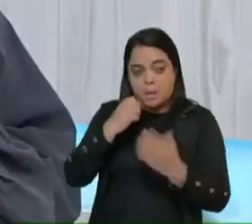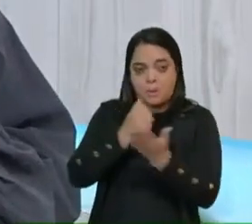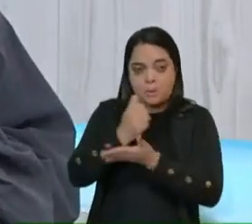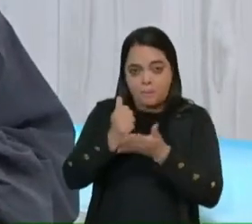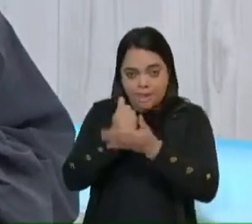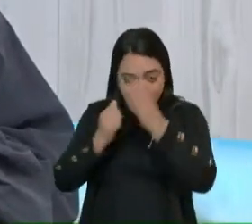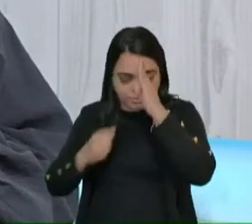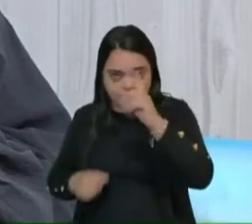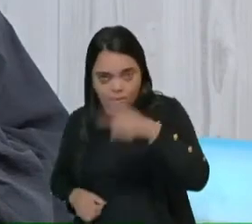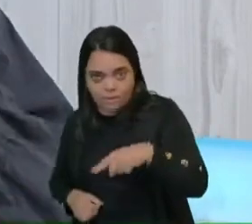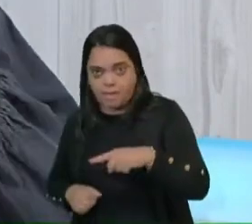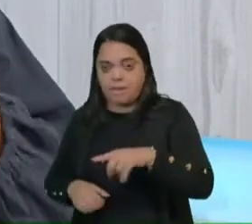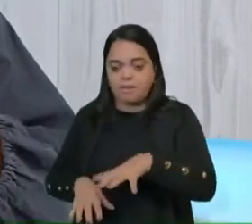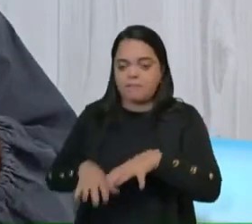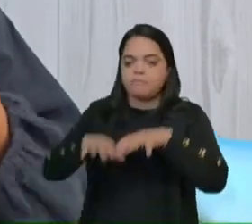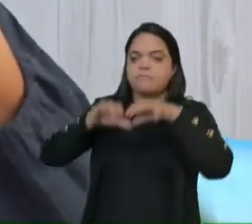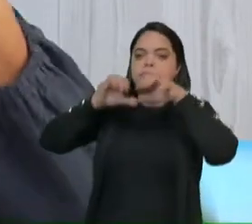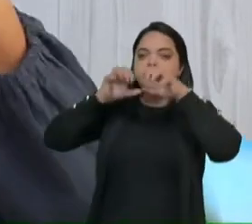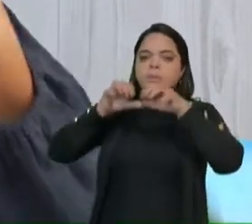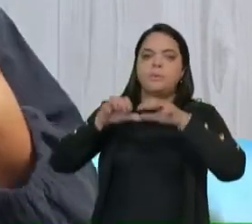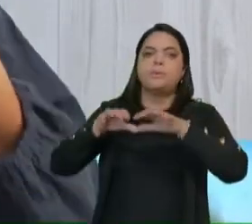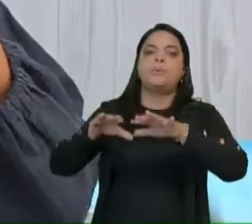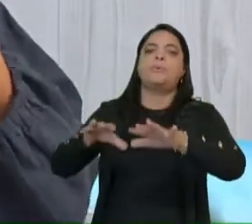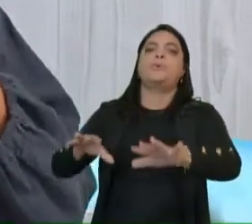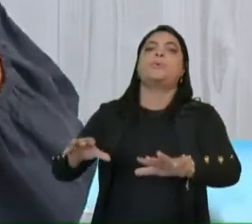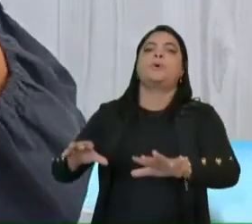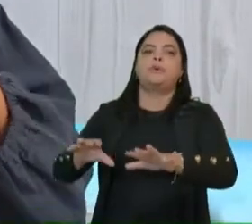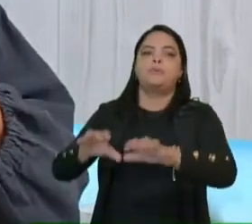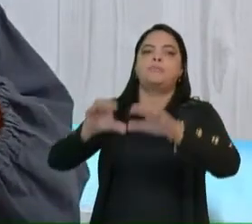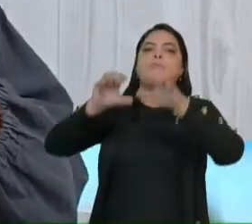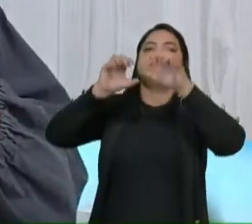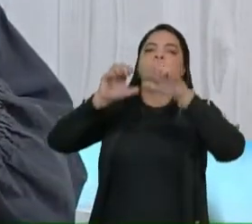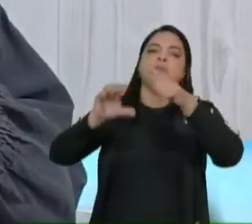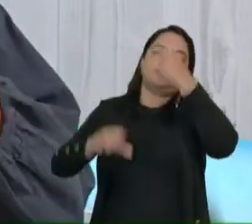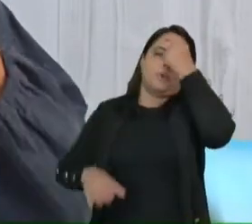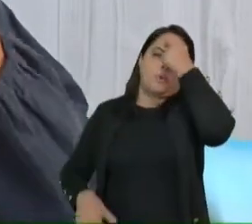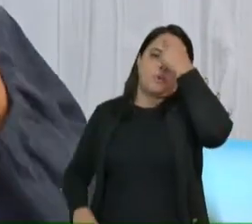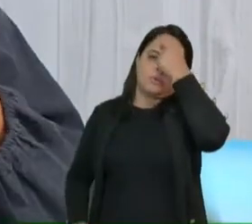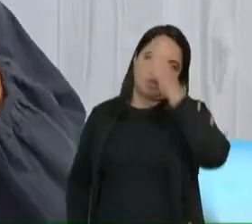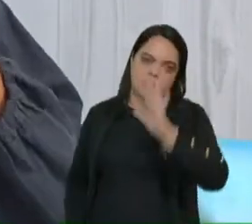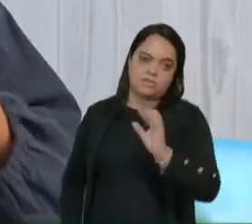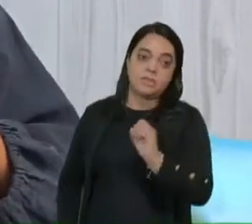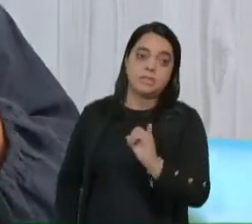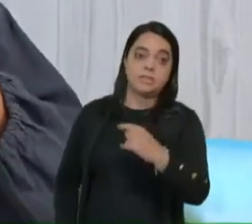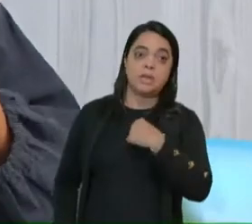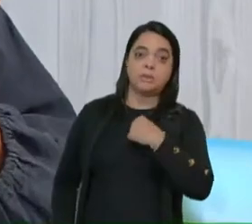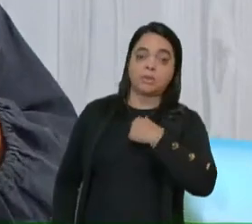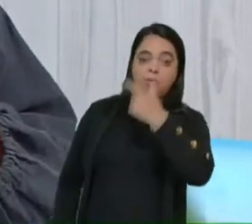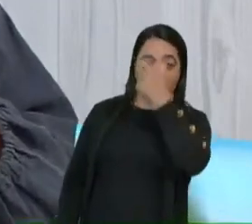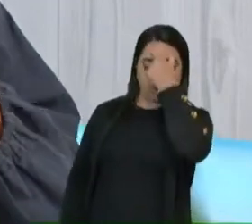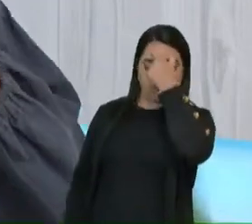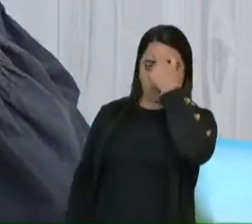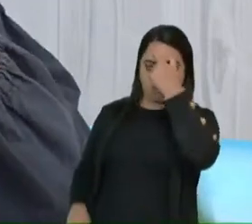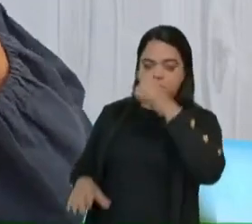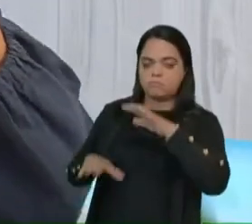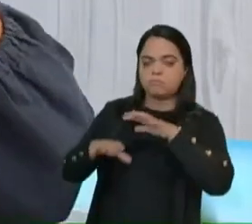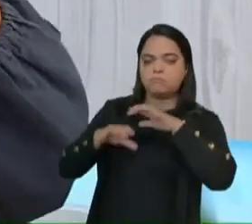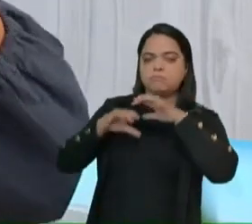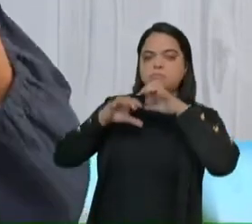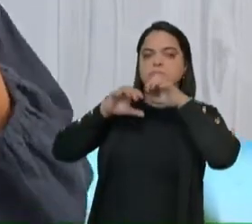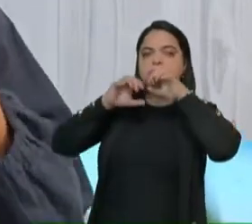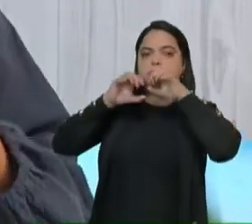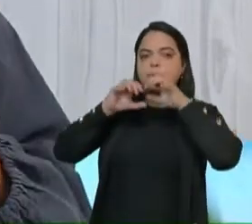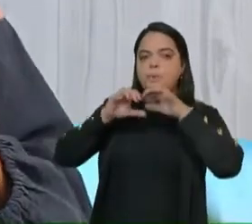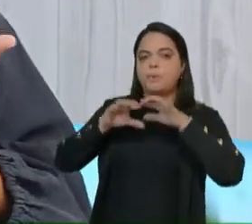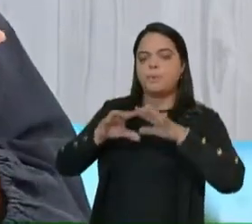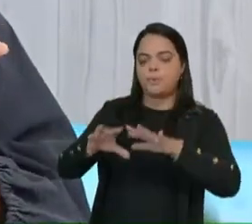respiração então a gente chama de respiração consciente quanto mais consciente eu estiver né